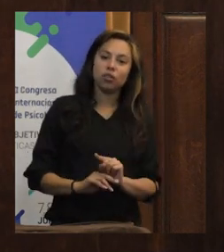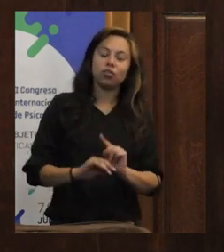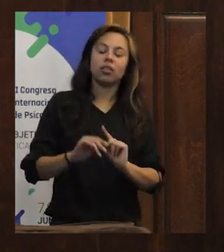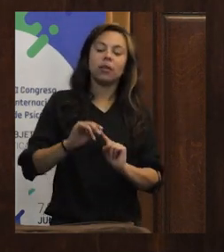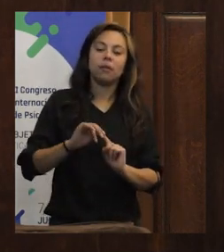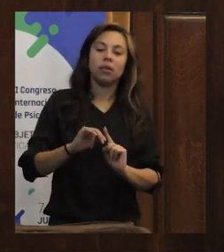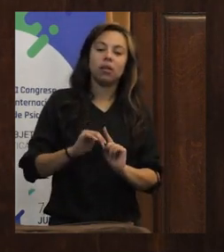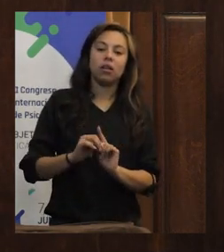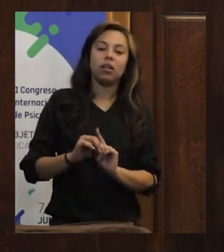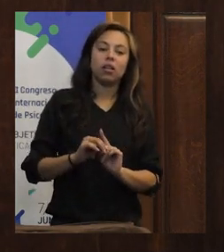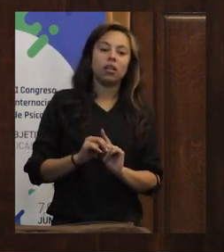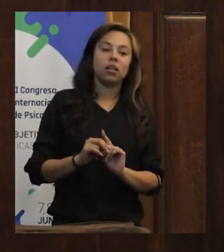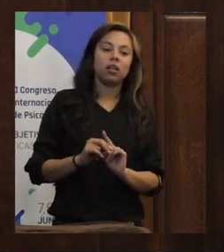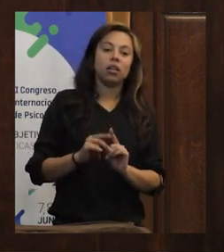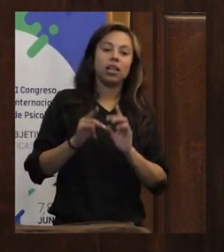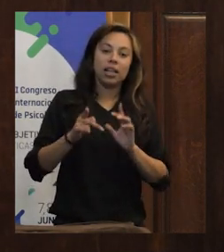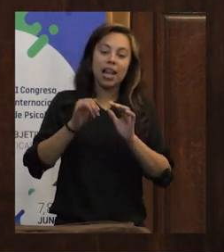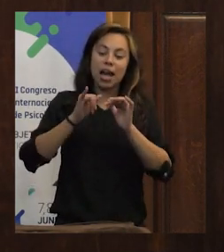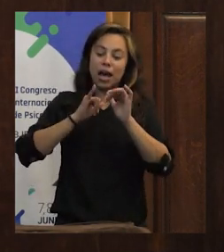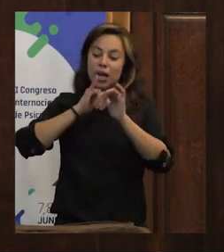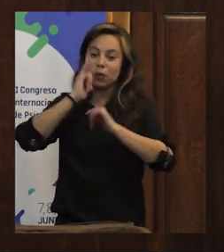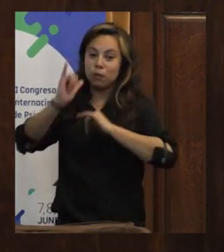essa múltipla,